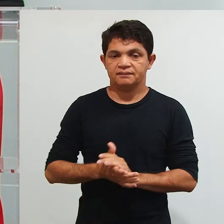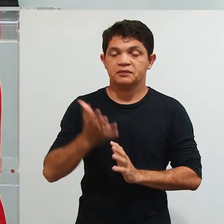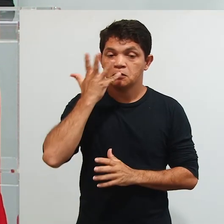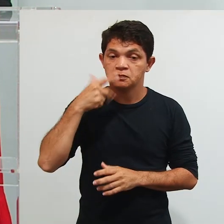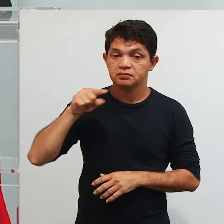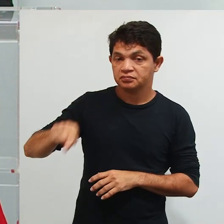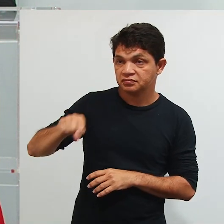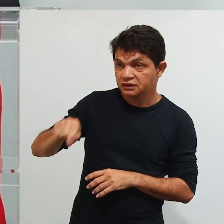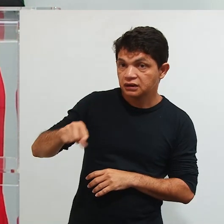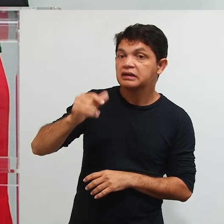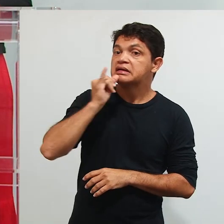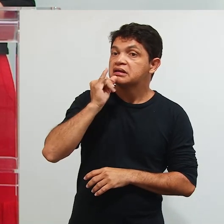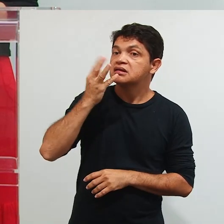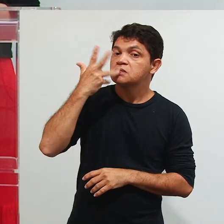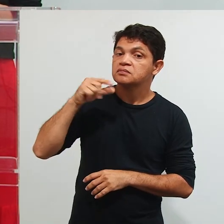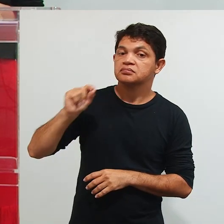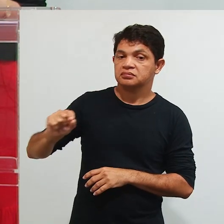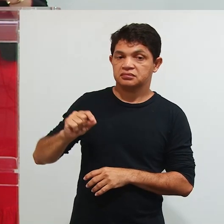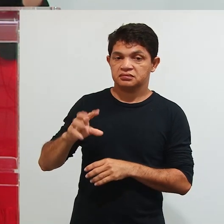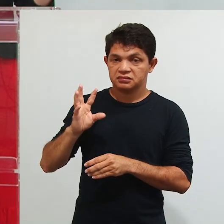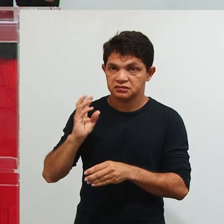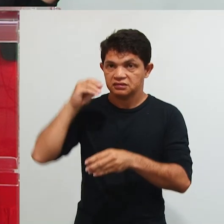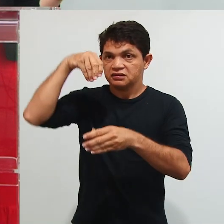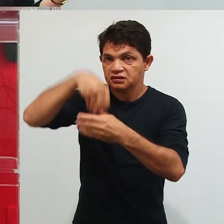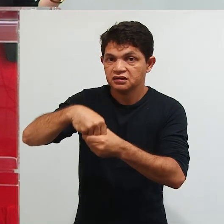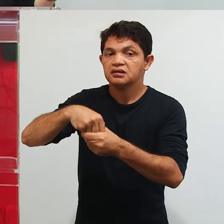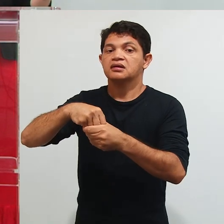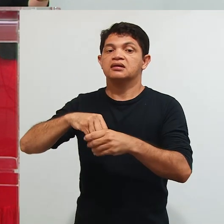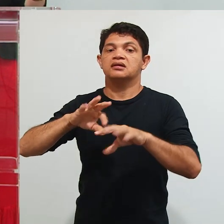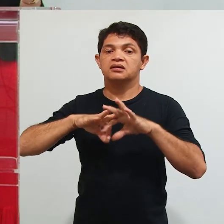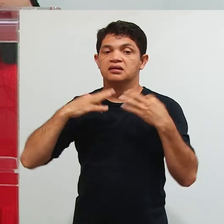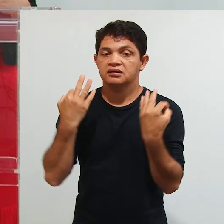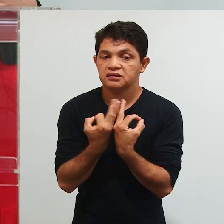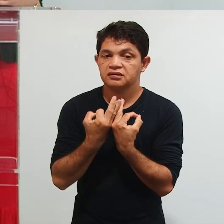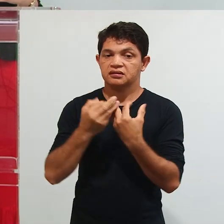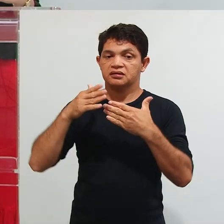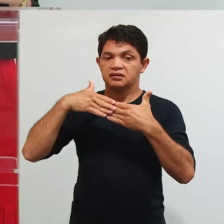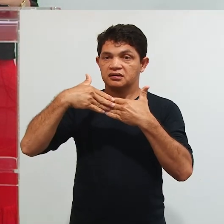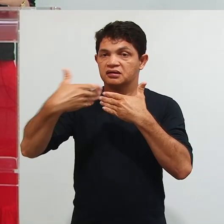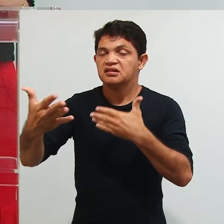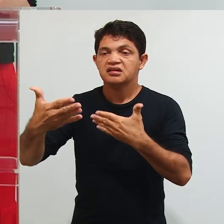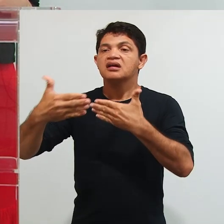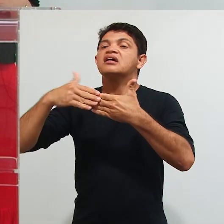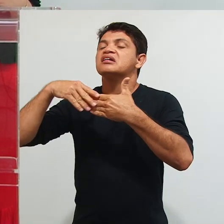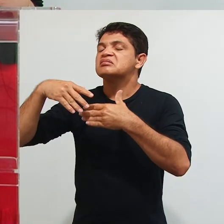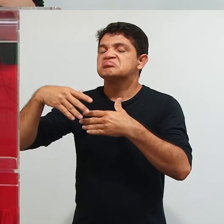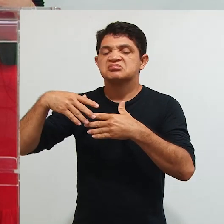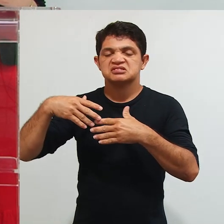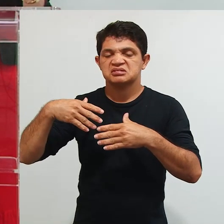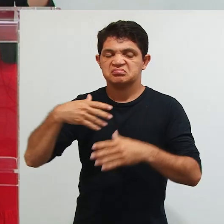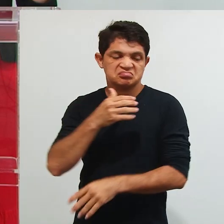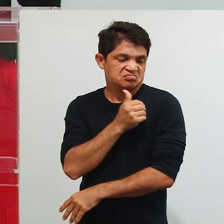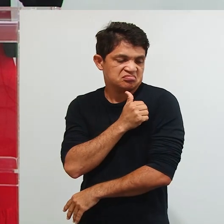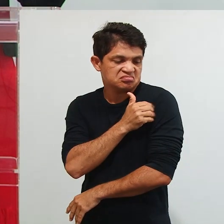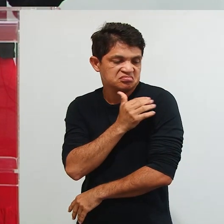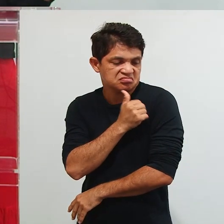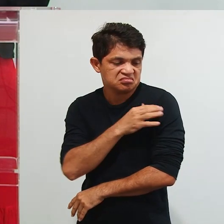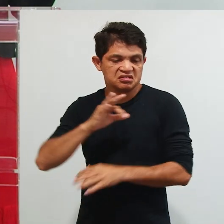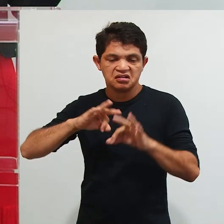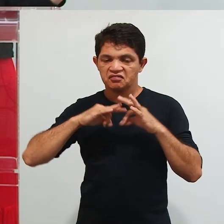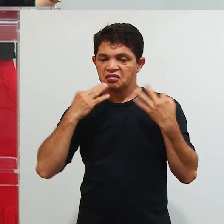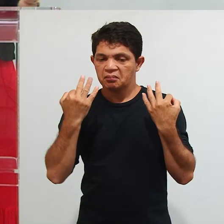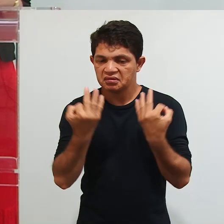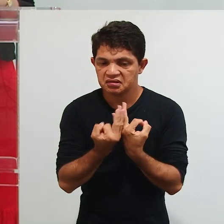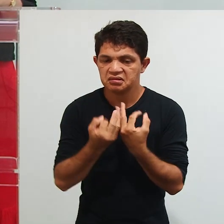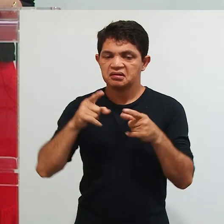uma criança que por algum motivo, ela é retirada do seio familiar, né? Às vezes pode ter acontecido